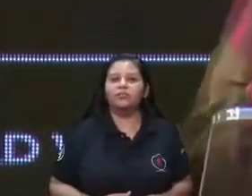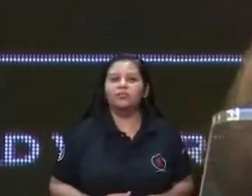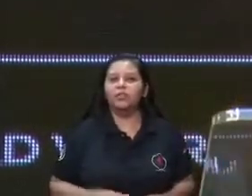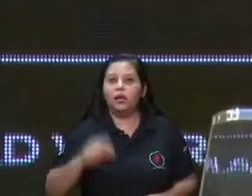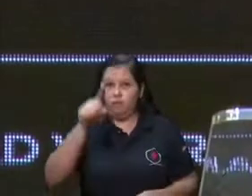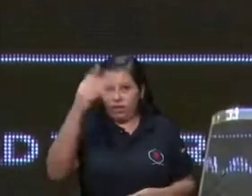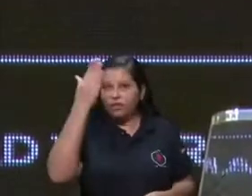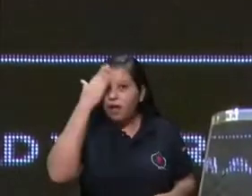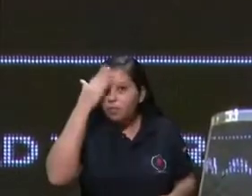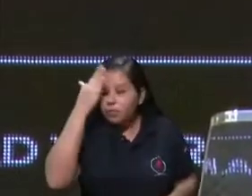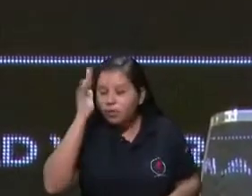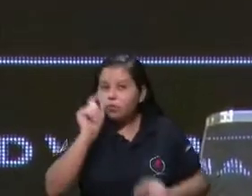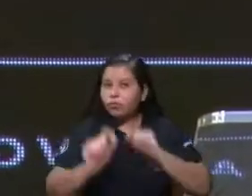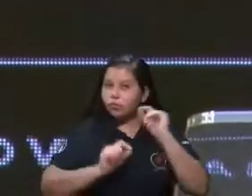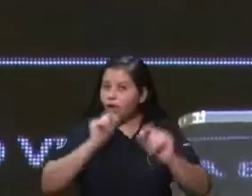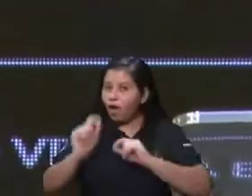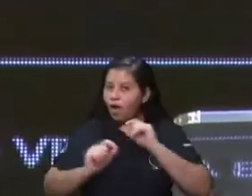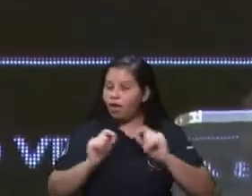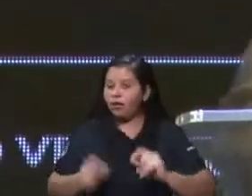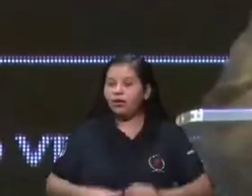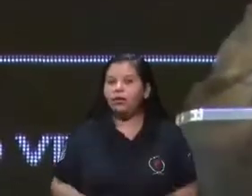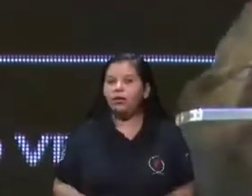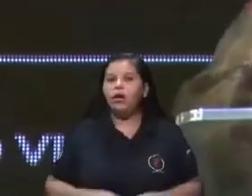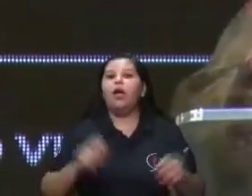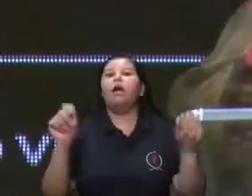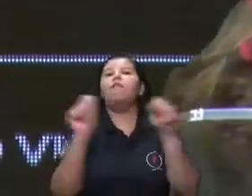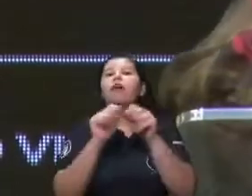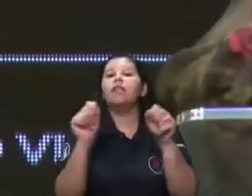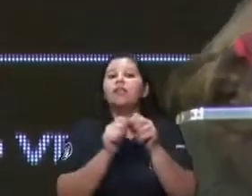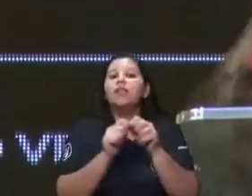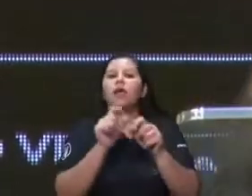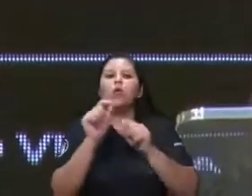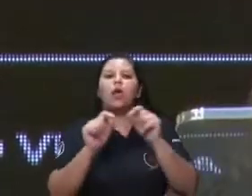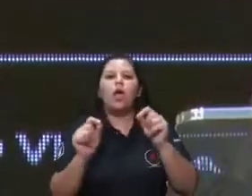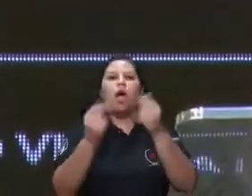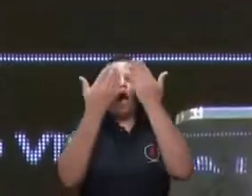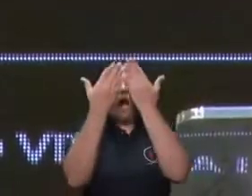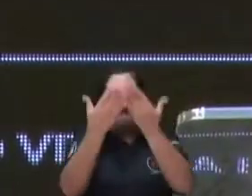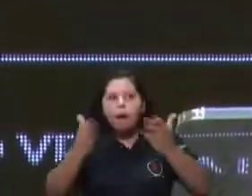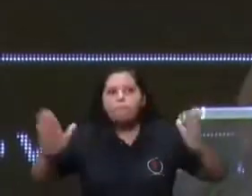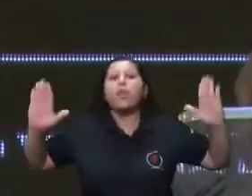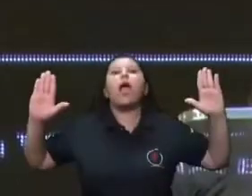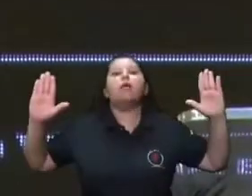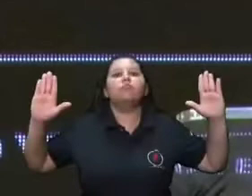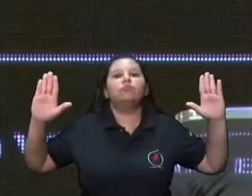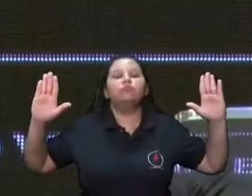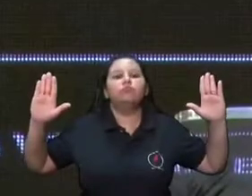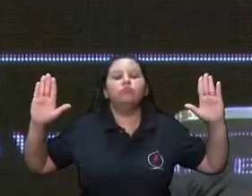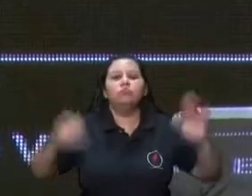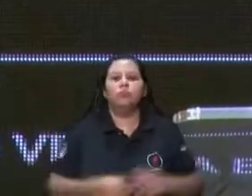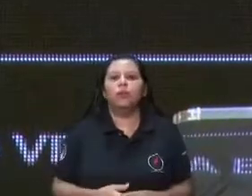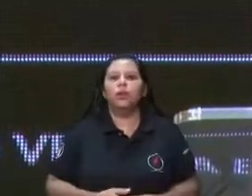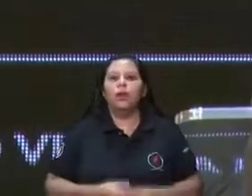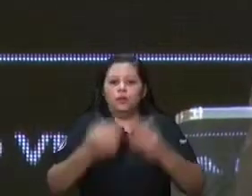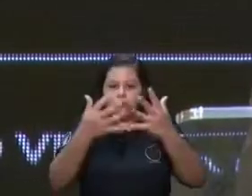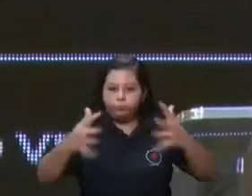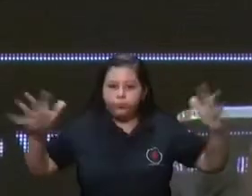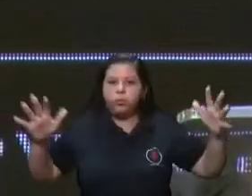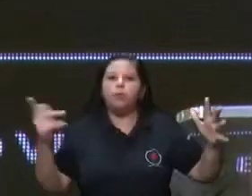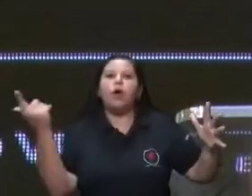dilatar? Dilatar é fazer ceder, ampliar, para comportar um volume maior.